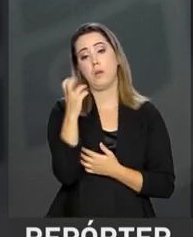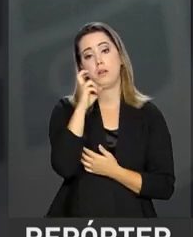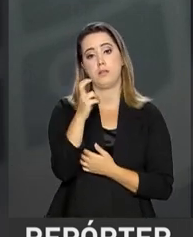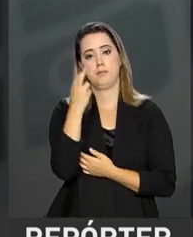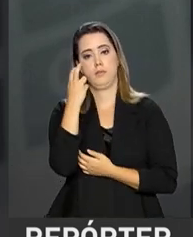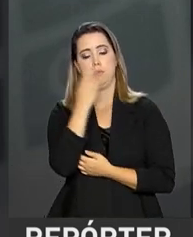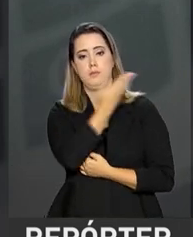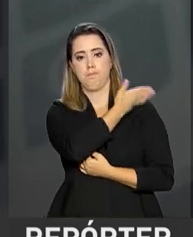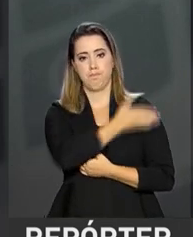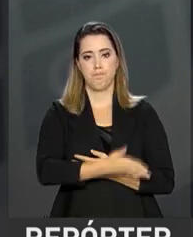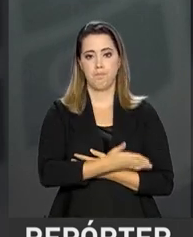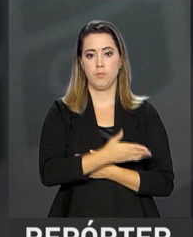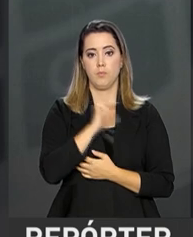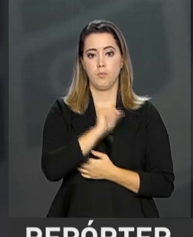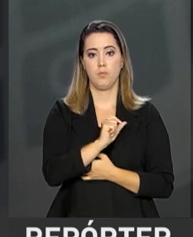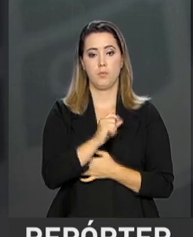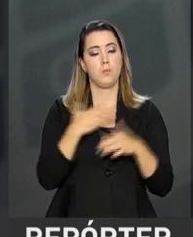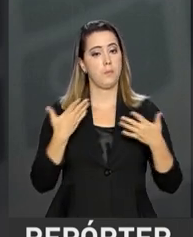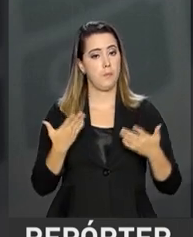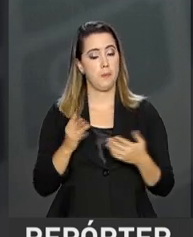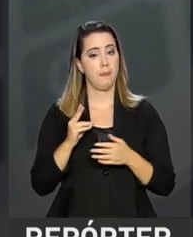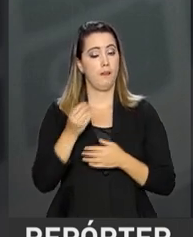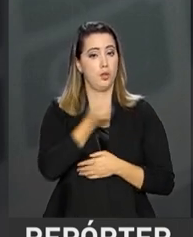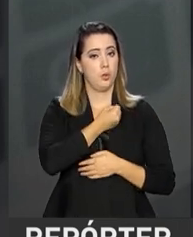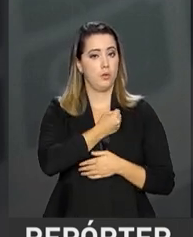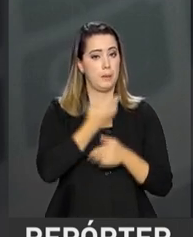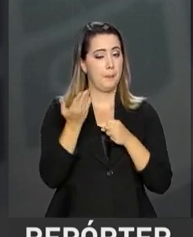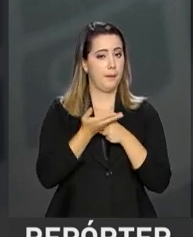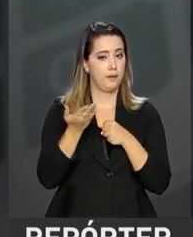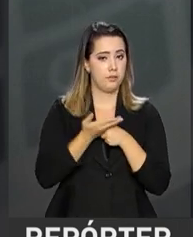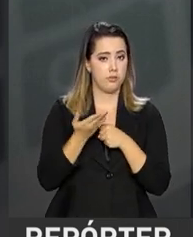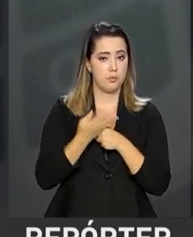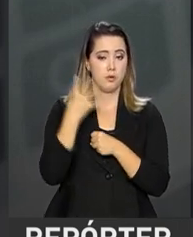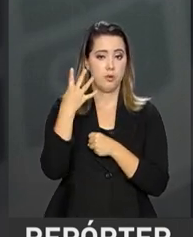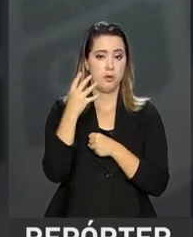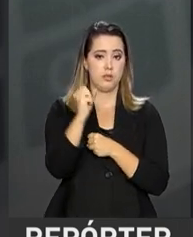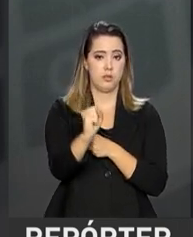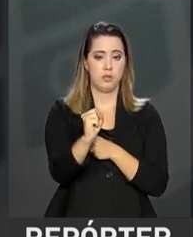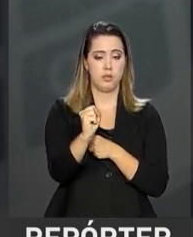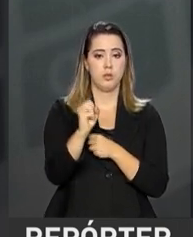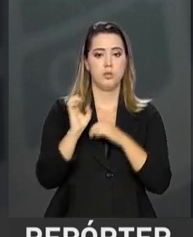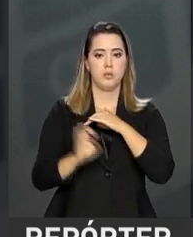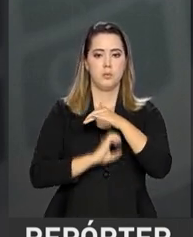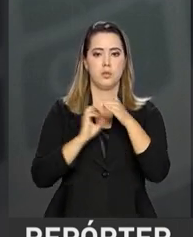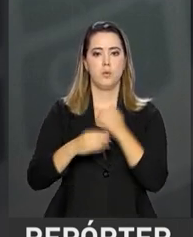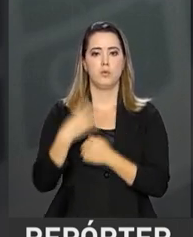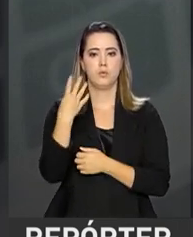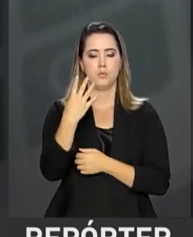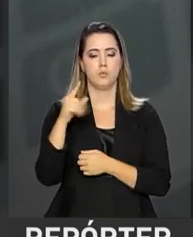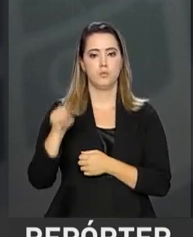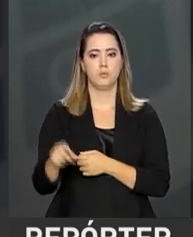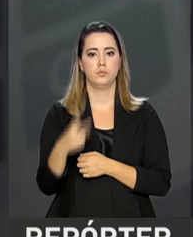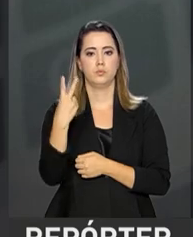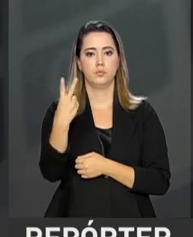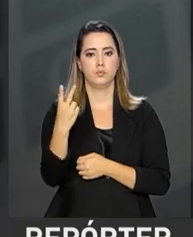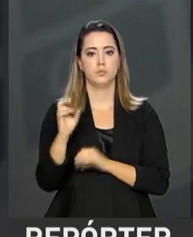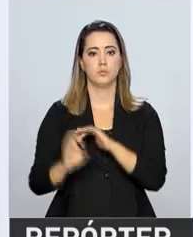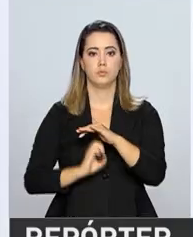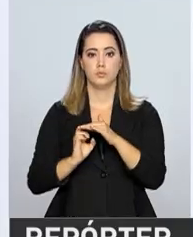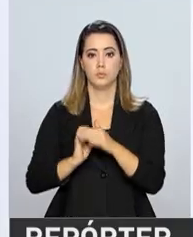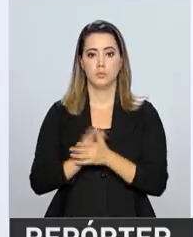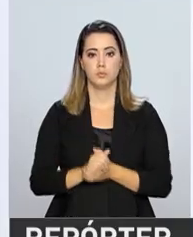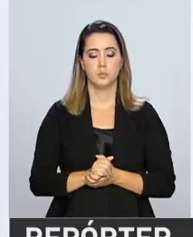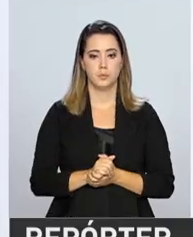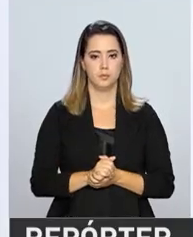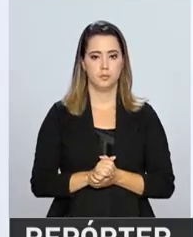e funcionamento de conselhos. A nota média para as 48 empresas avaliadas foi de 4,2.